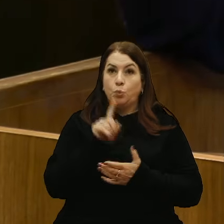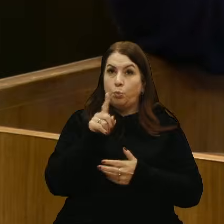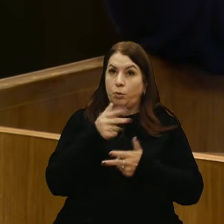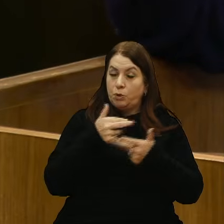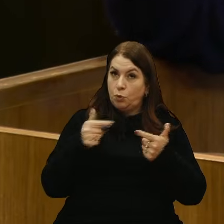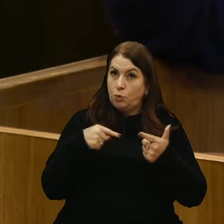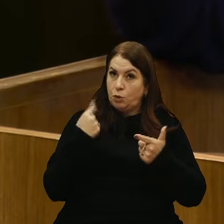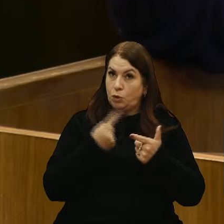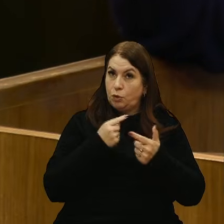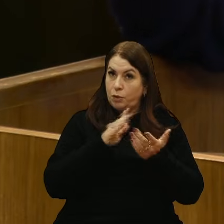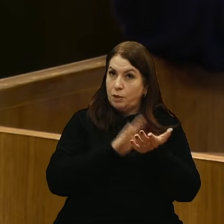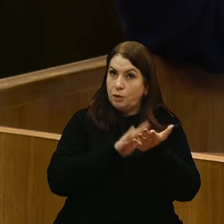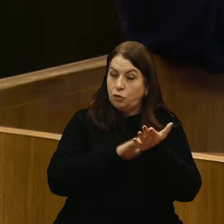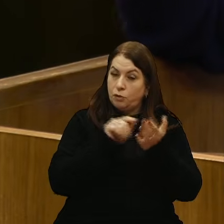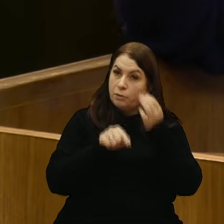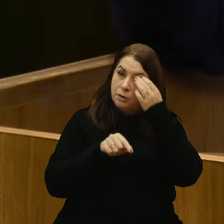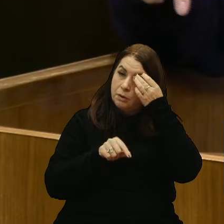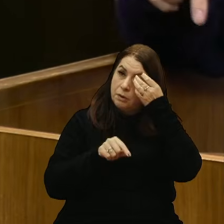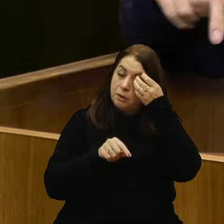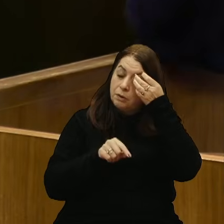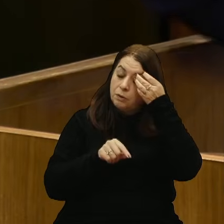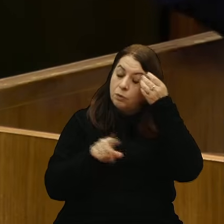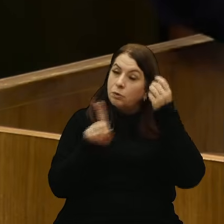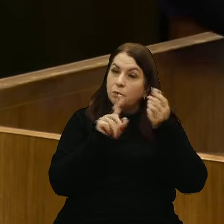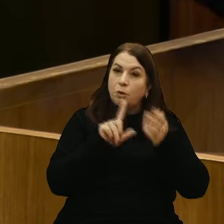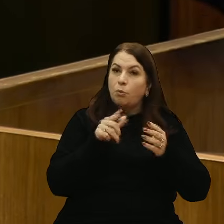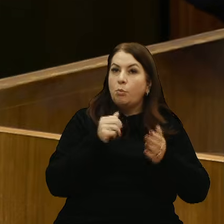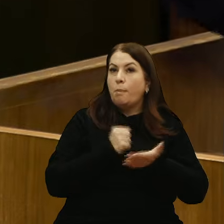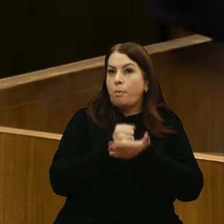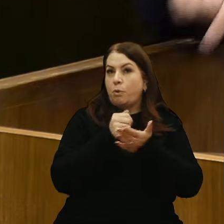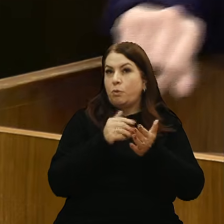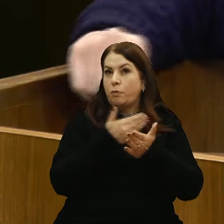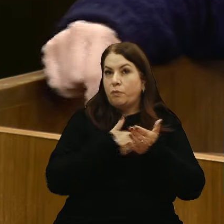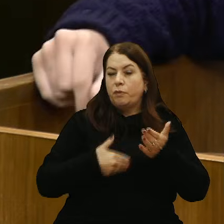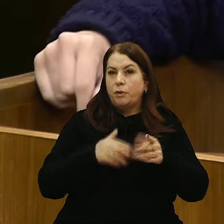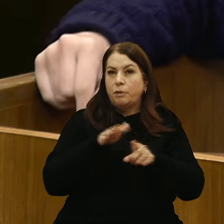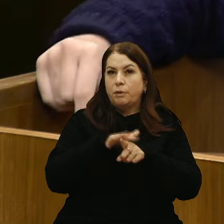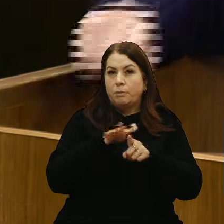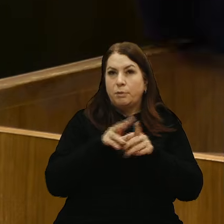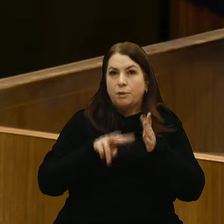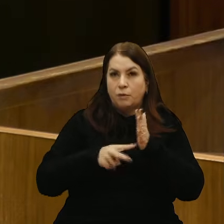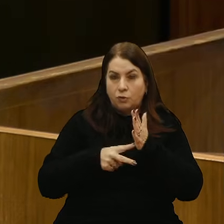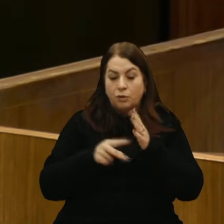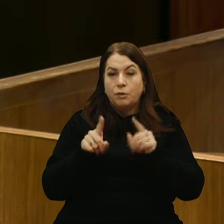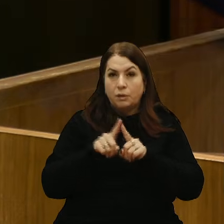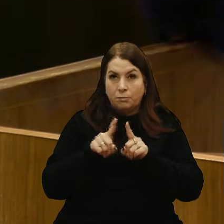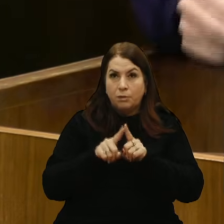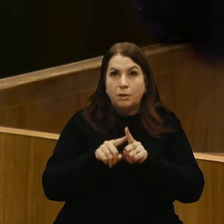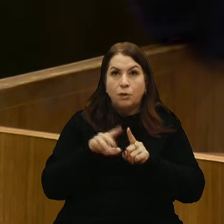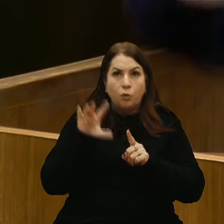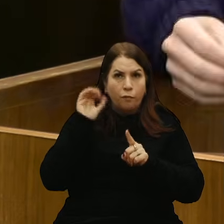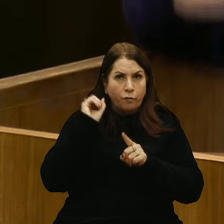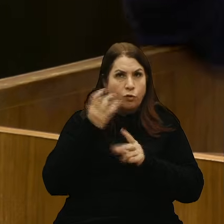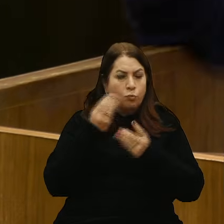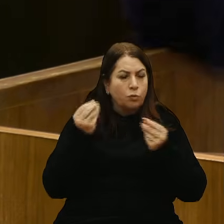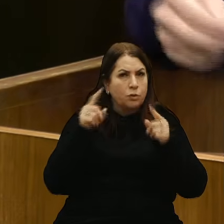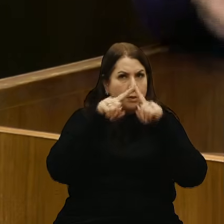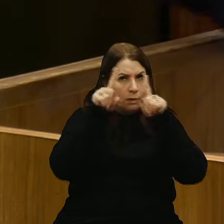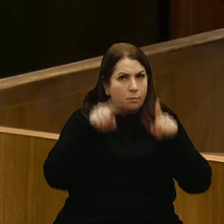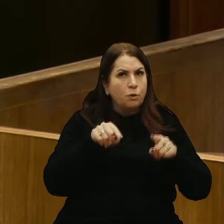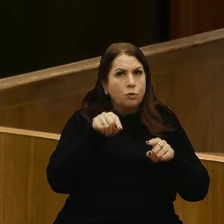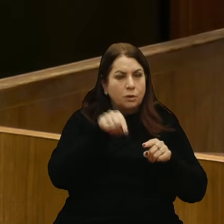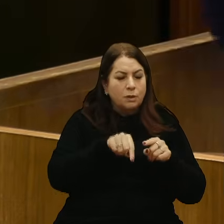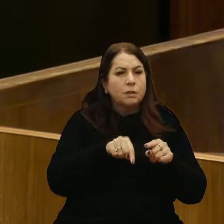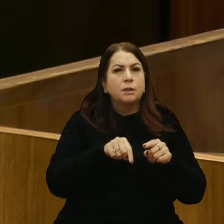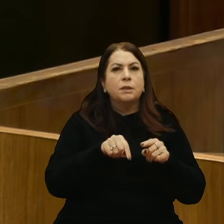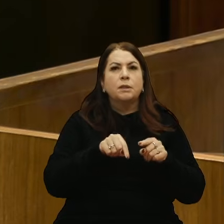questões que nós elogiamos aqui enquanto oposição era uma demanda do sindicato, inclusive, eu ouvi de vários trabalhadores e trabalhadoras